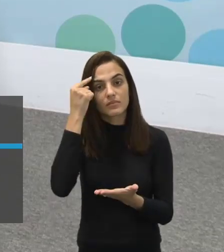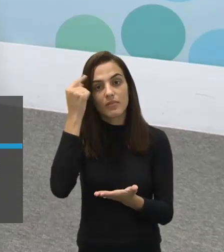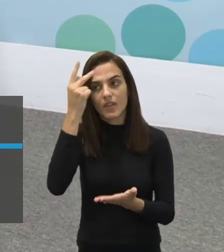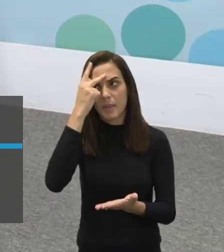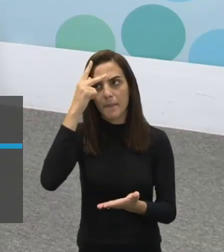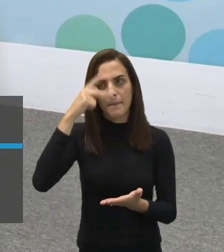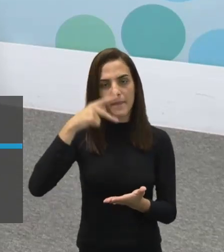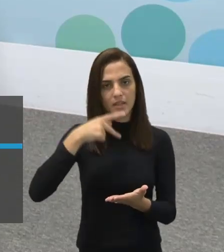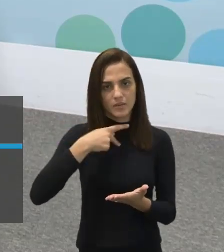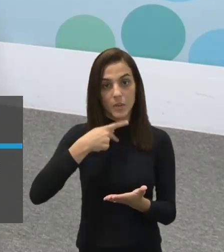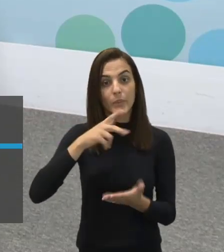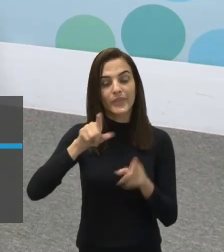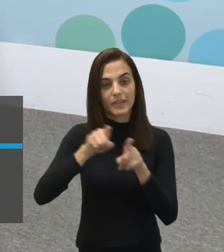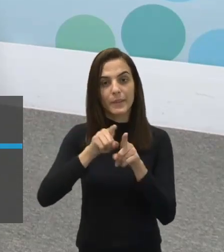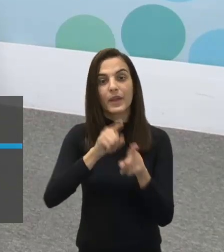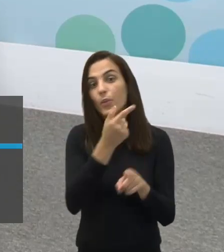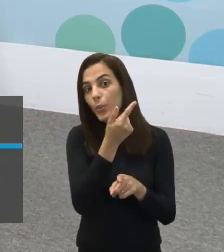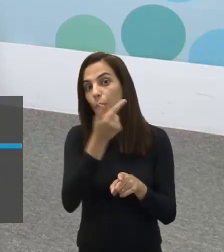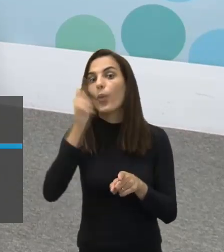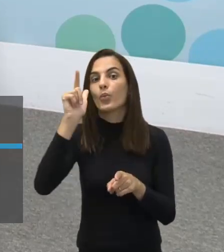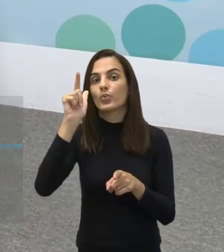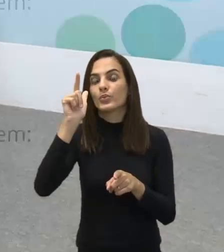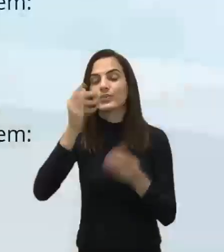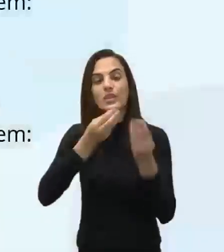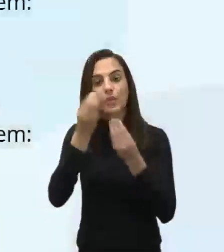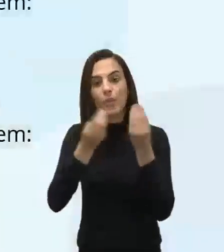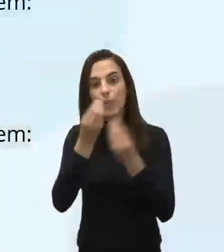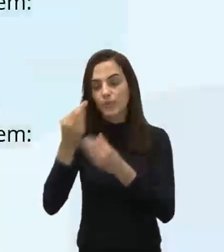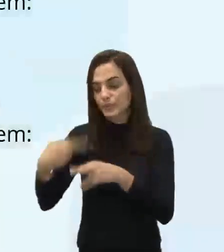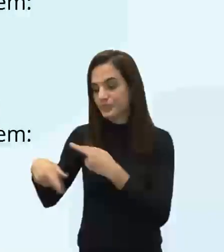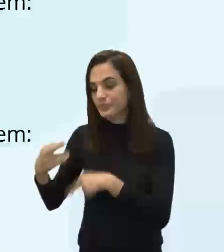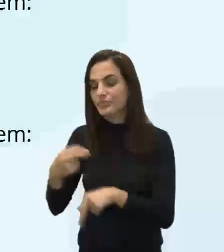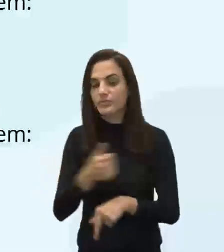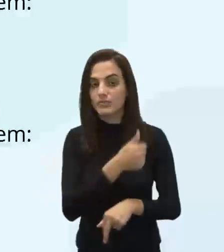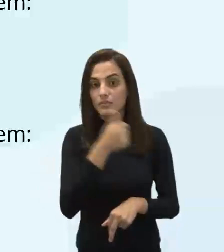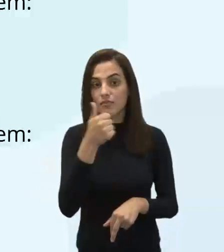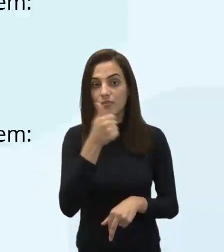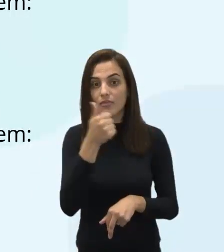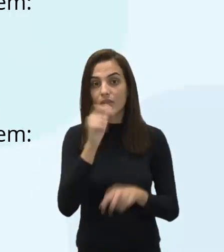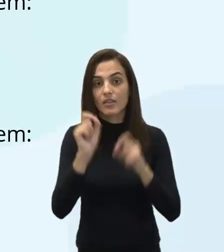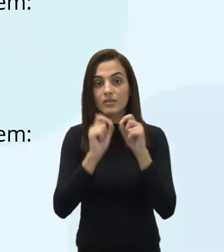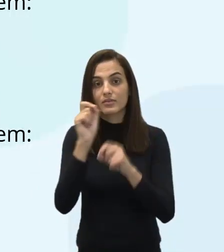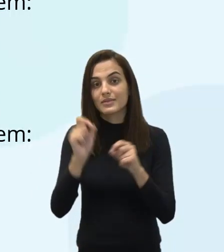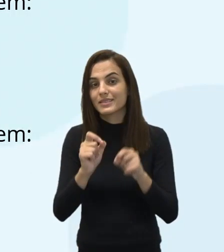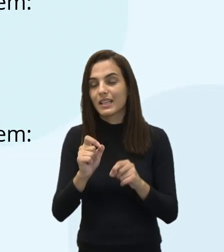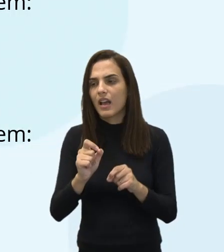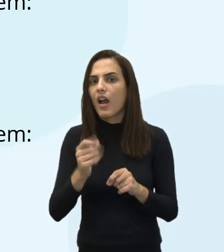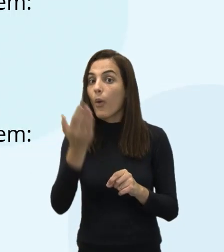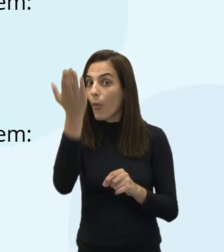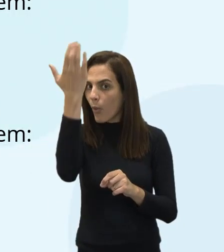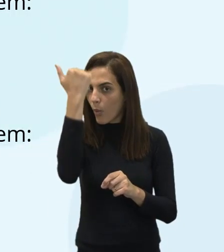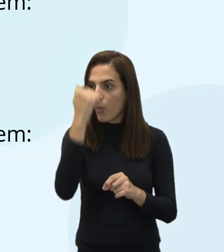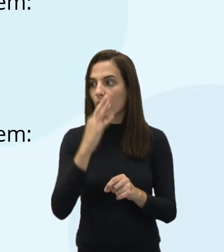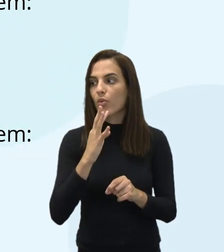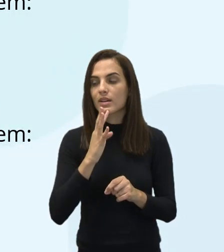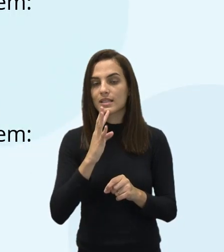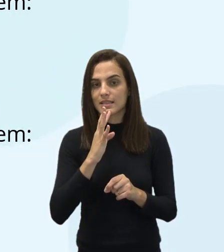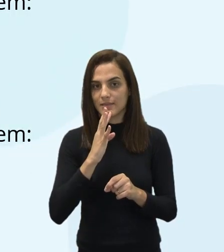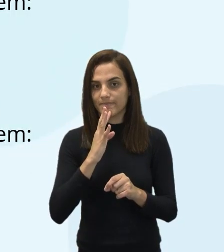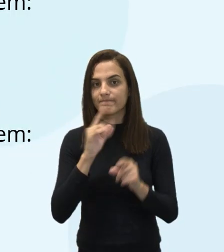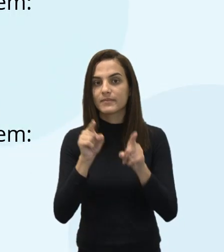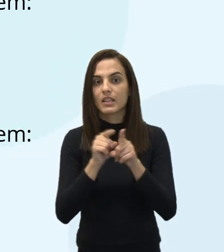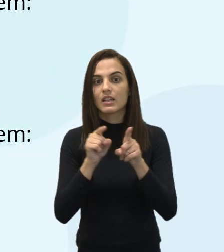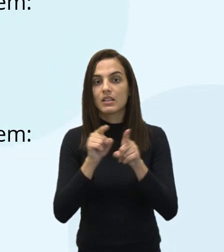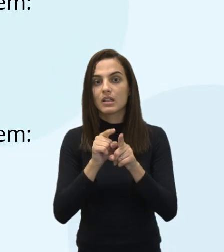nele e no outro, e como se dá essa relação, né? Primeiro, a capacidade de se conhecer, a capacidade de gerir o